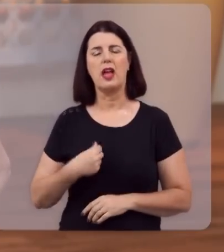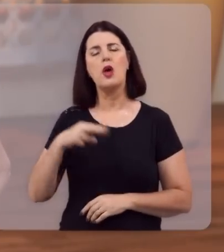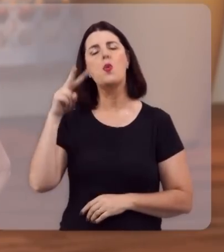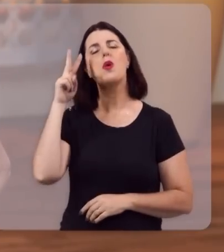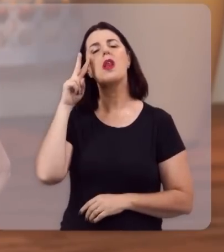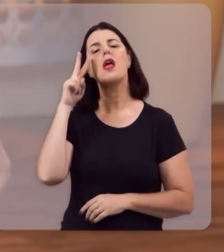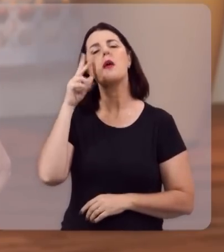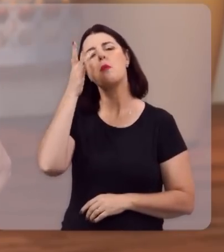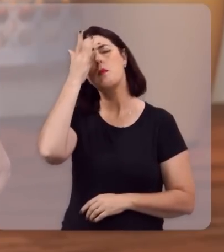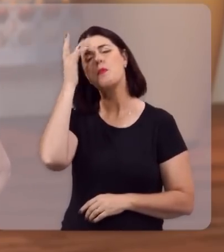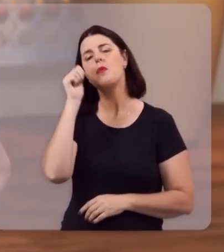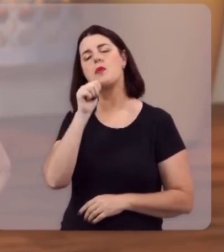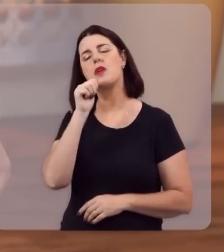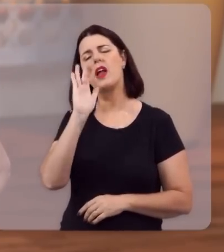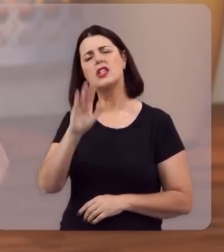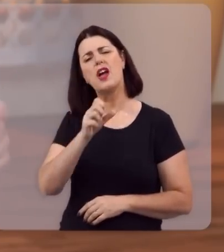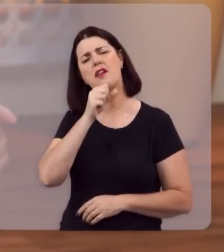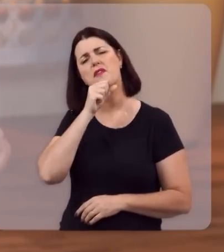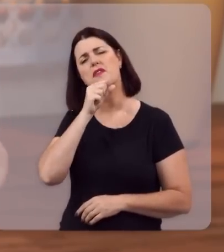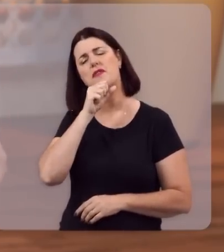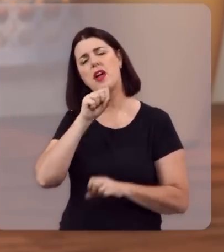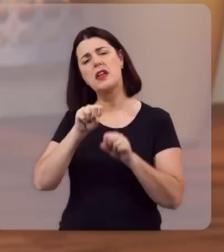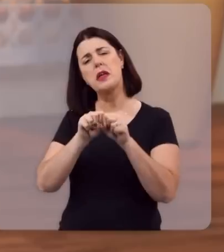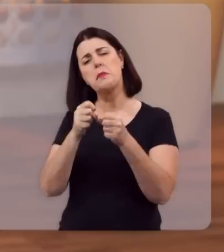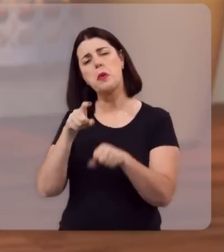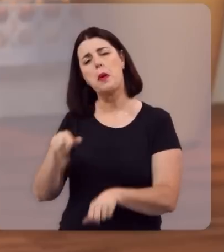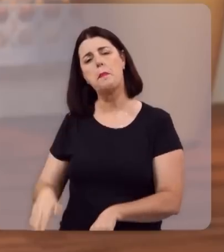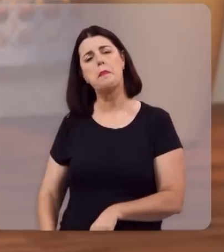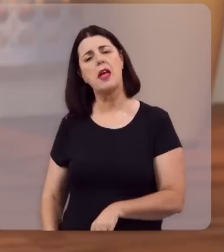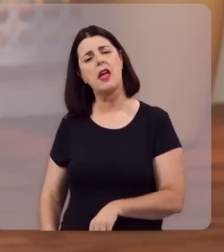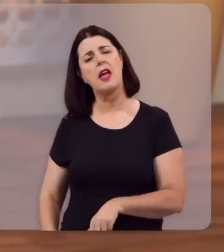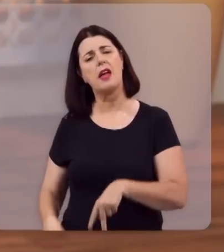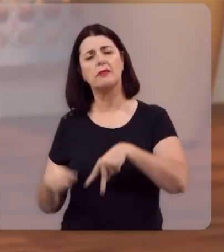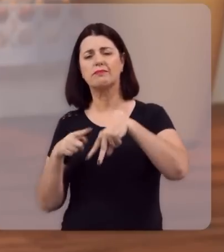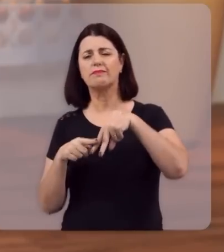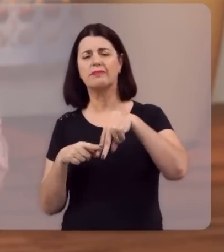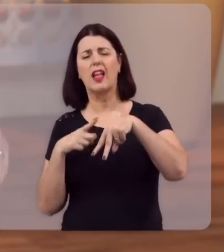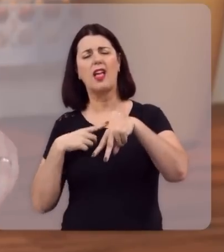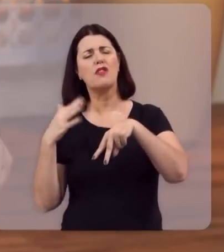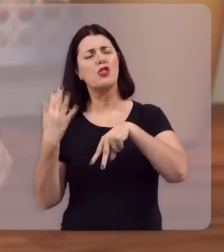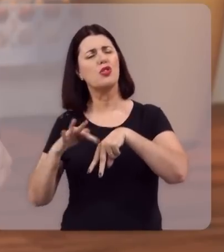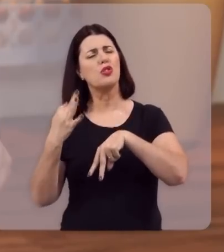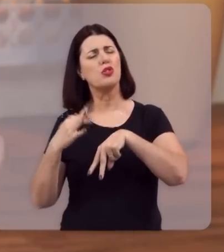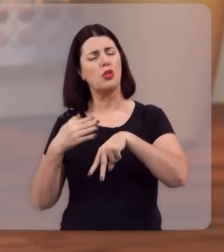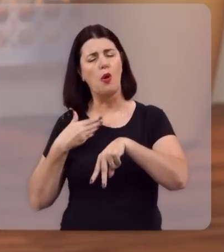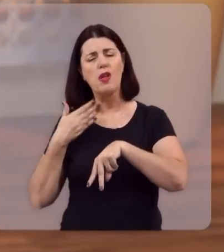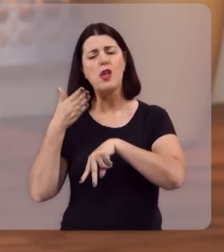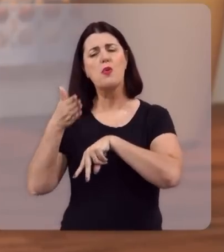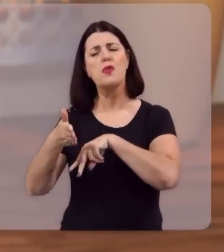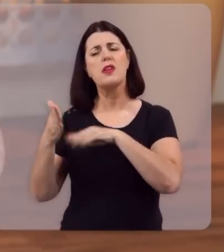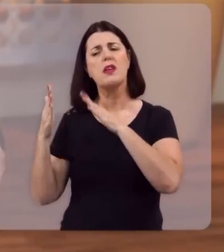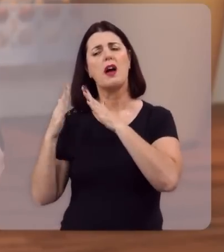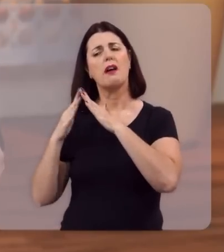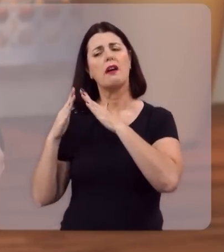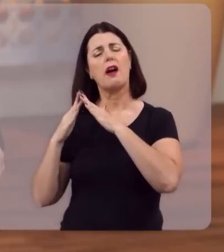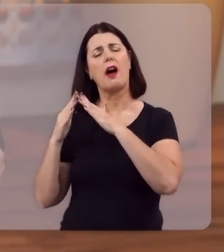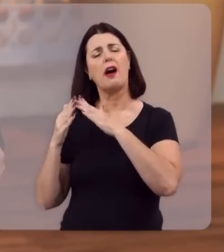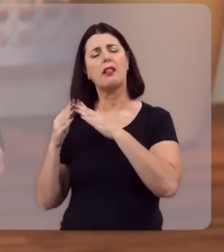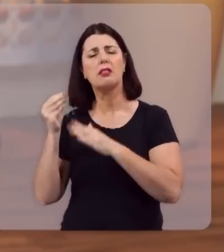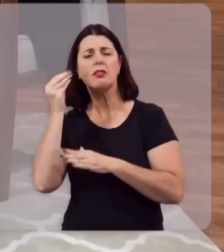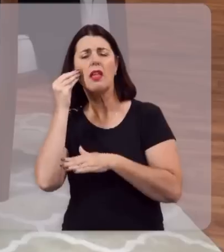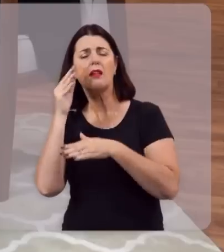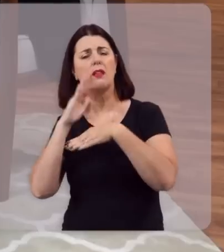eu me lembro de uma senhora já muito idosa quebrou o fêmur estava com muitas dores e eu ia para casa dela